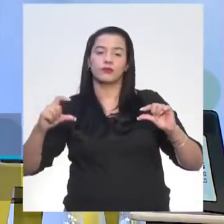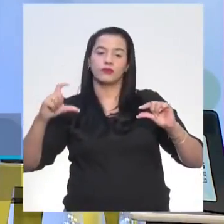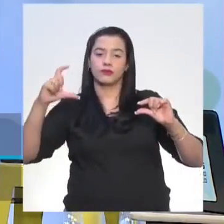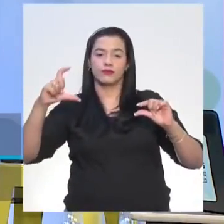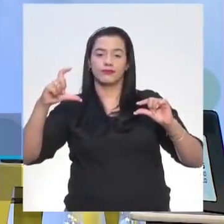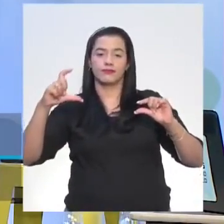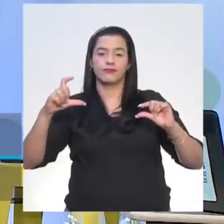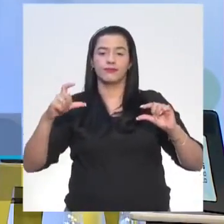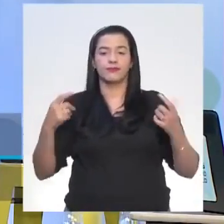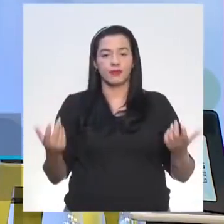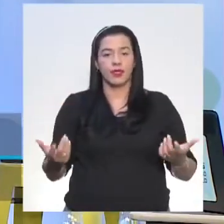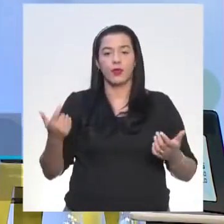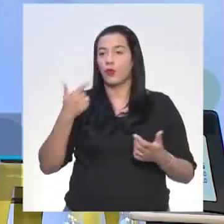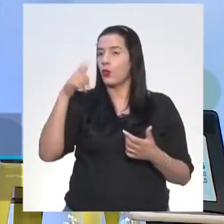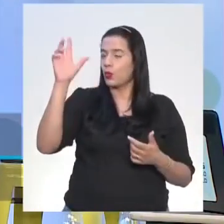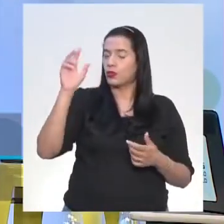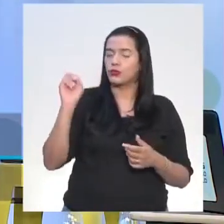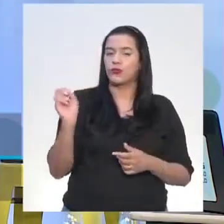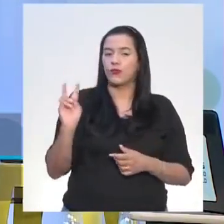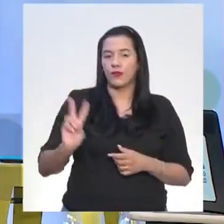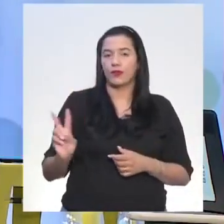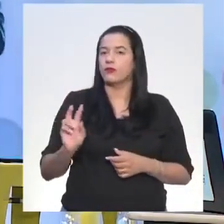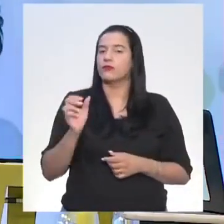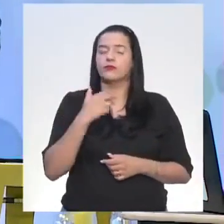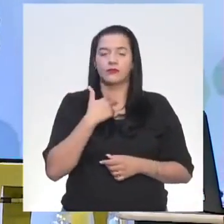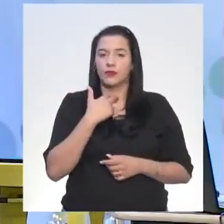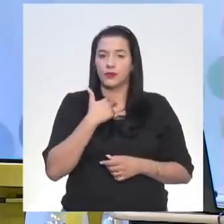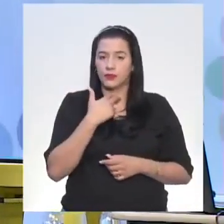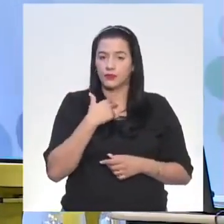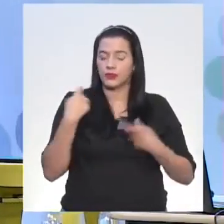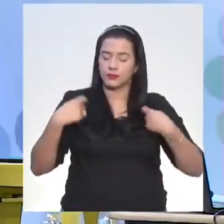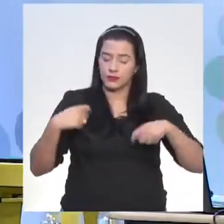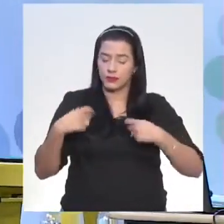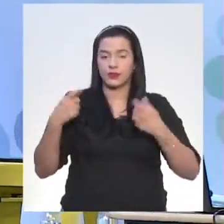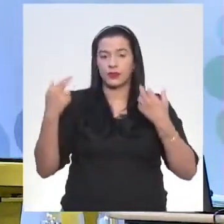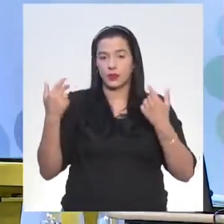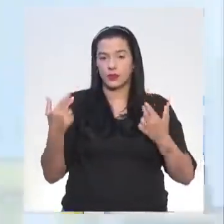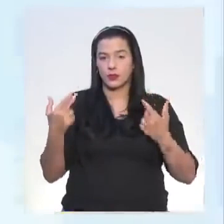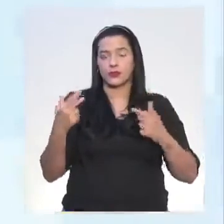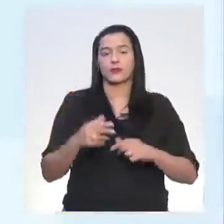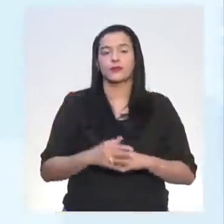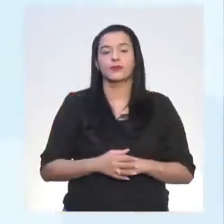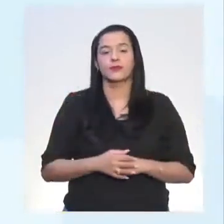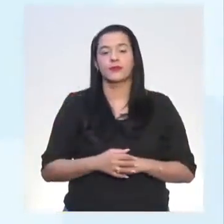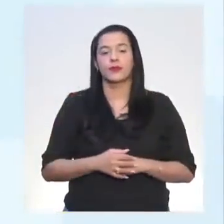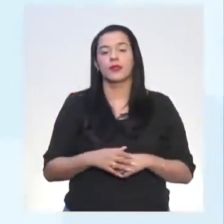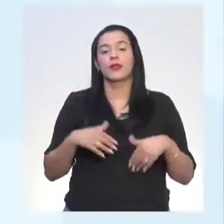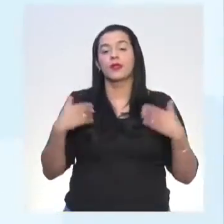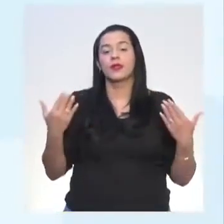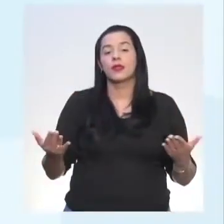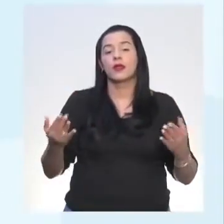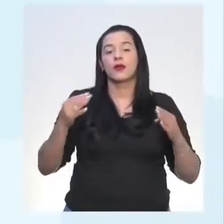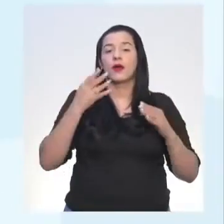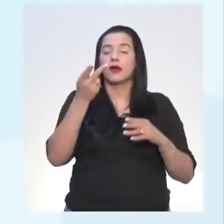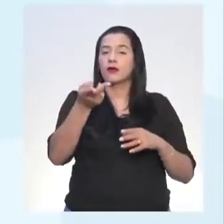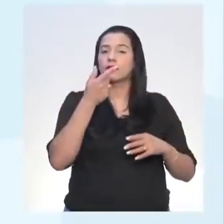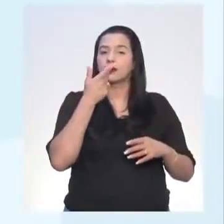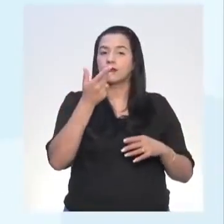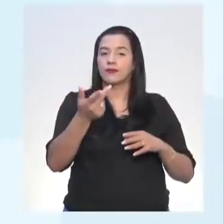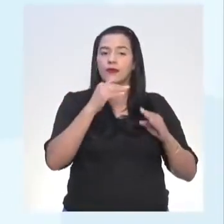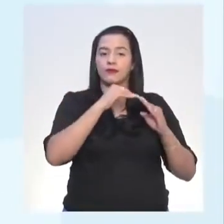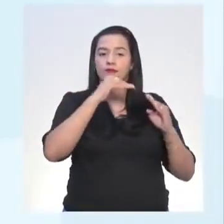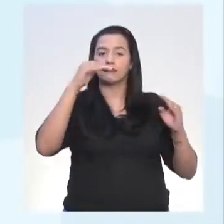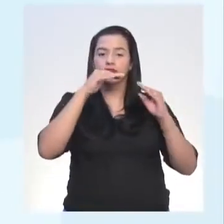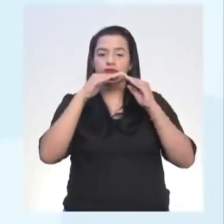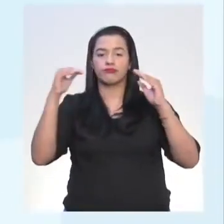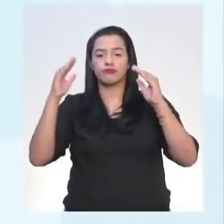beleza? Não pode ser por outro. Muito bem. Indica pra gente, aí, ó, os lados que são correspondentes. Eu vou dar só um